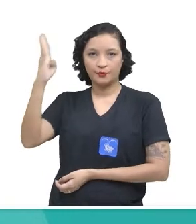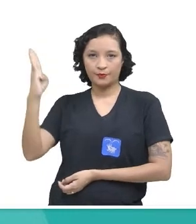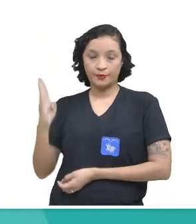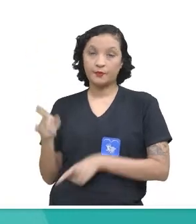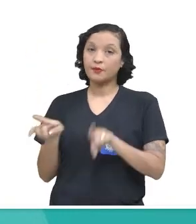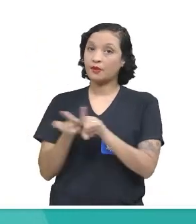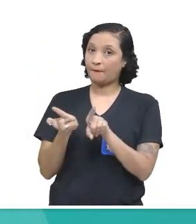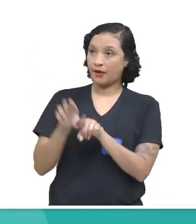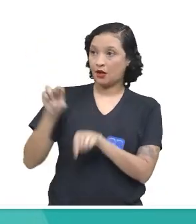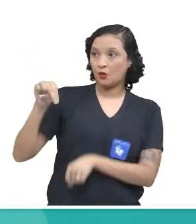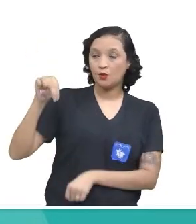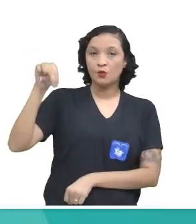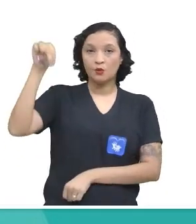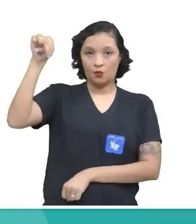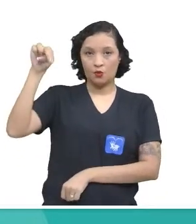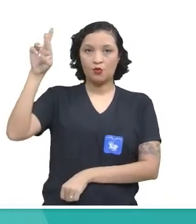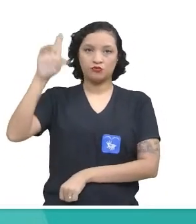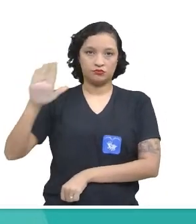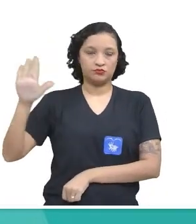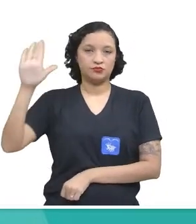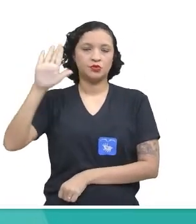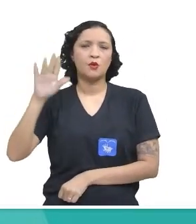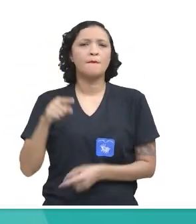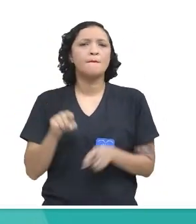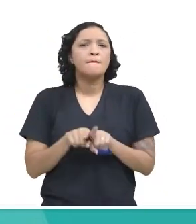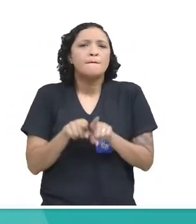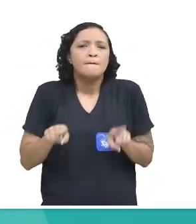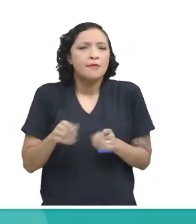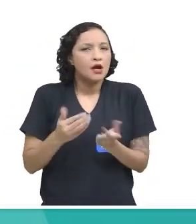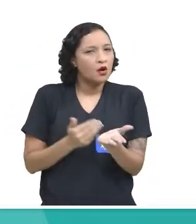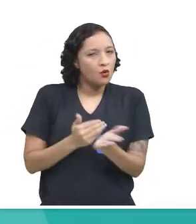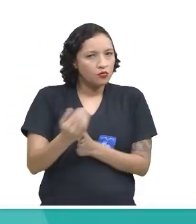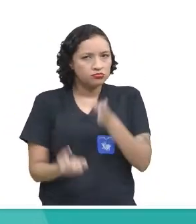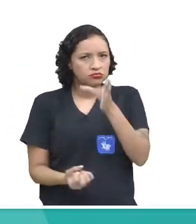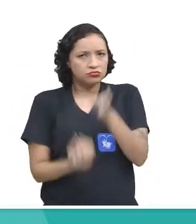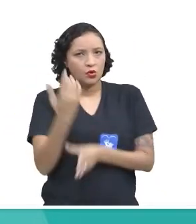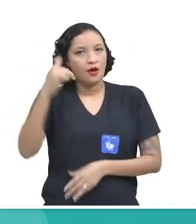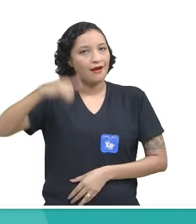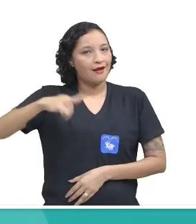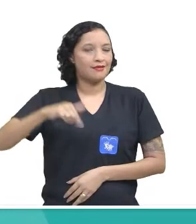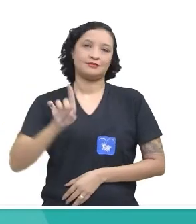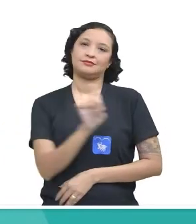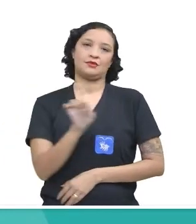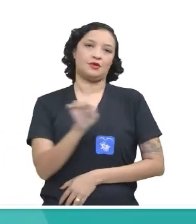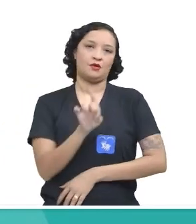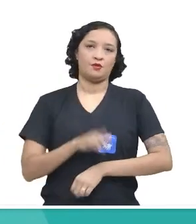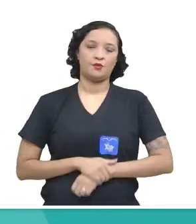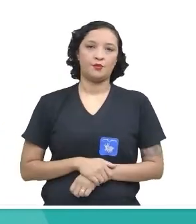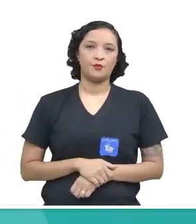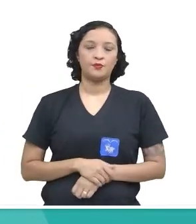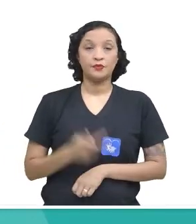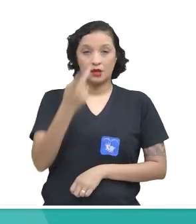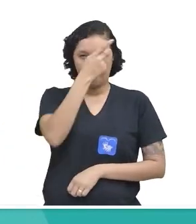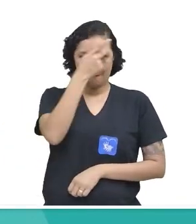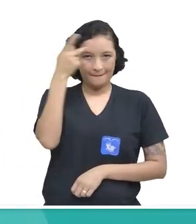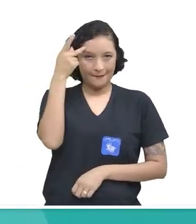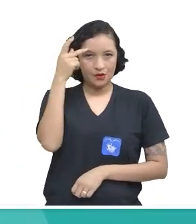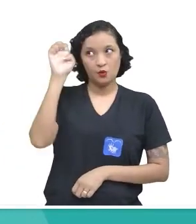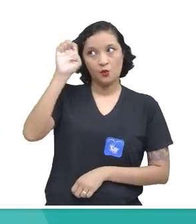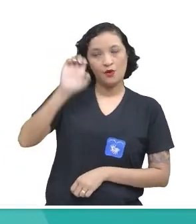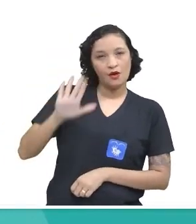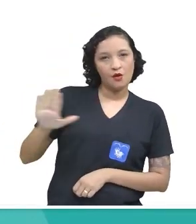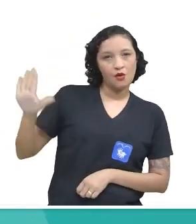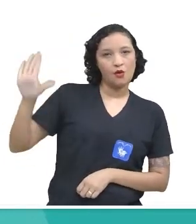origem aqui, né? Então, quando os colonizadores vieram, especificamente os europeus, eles